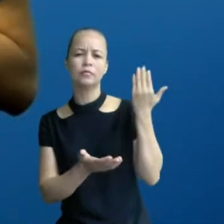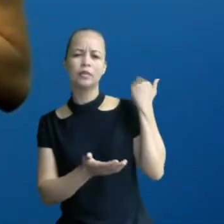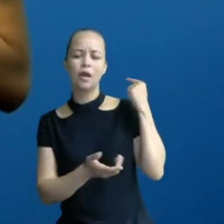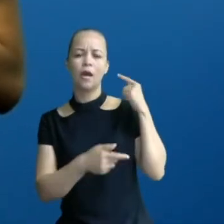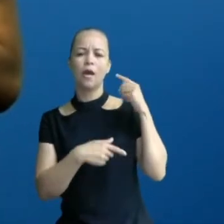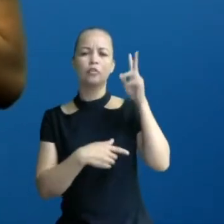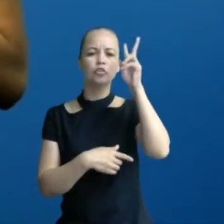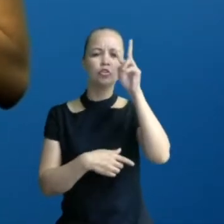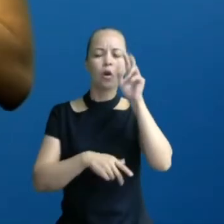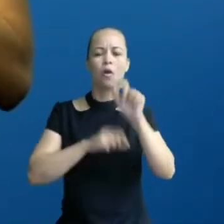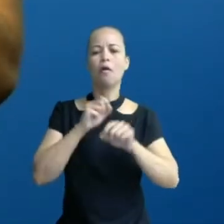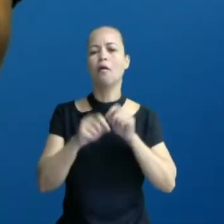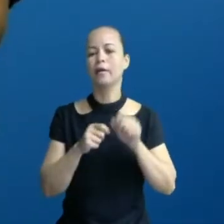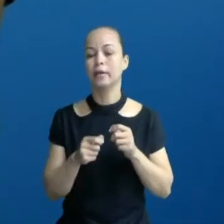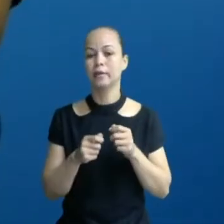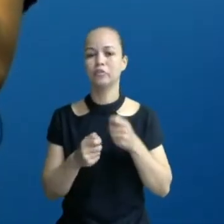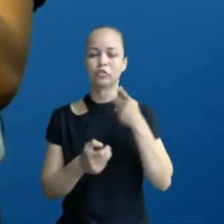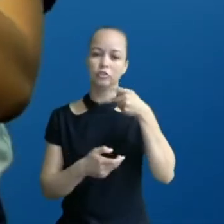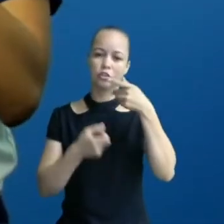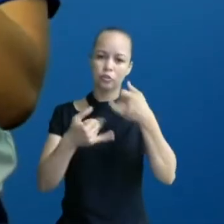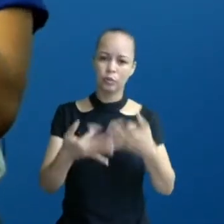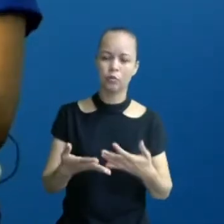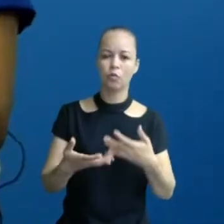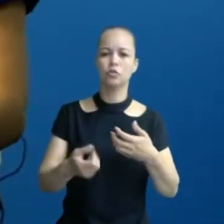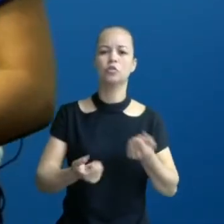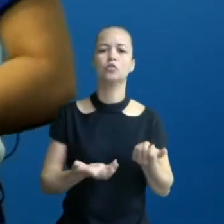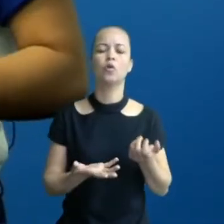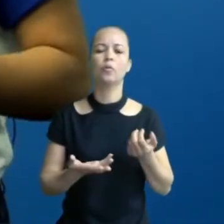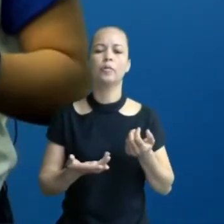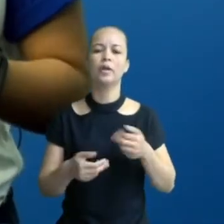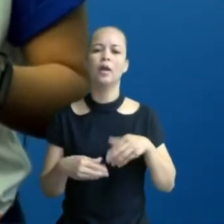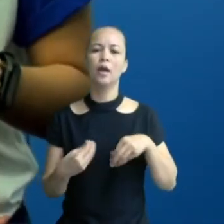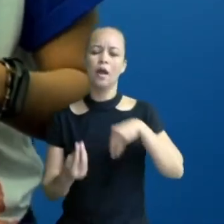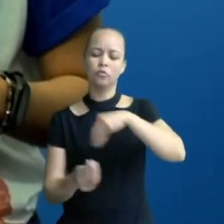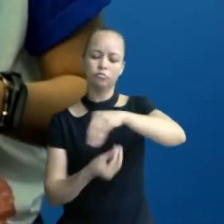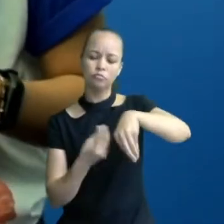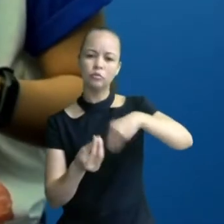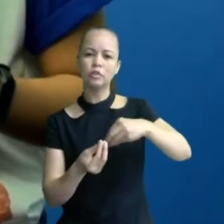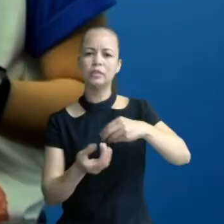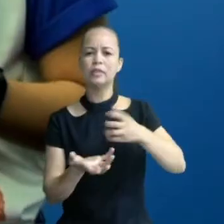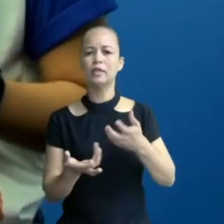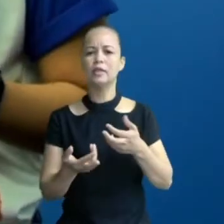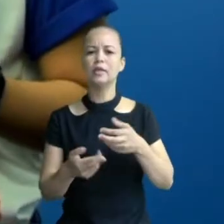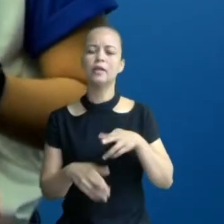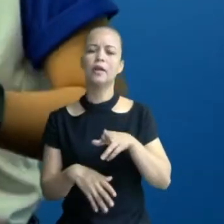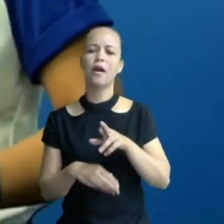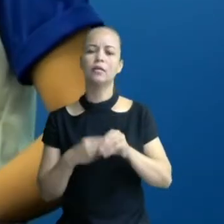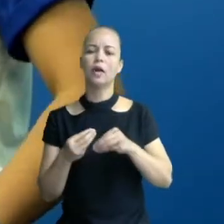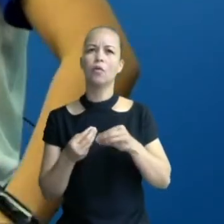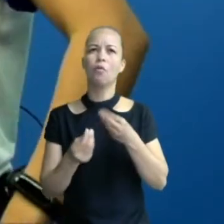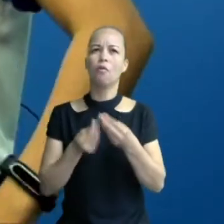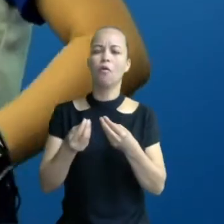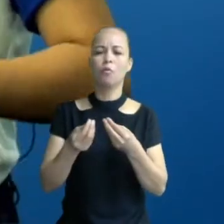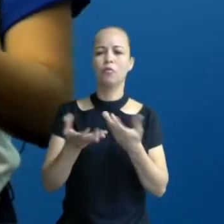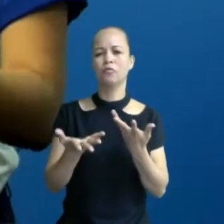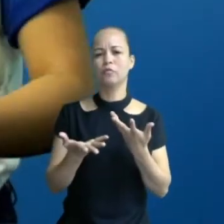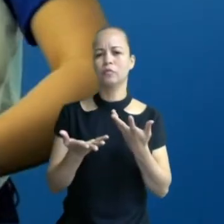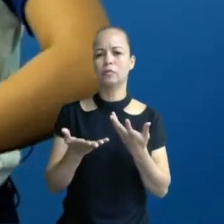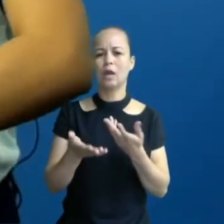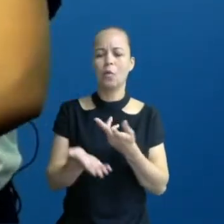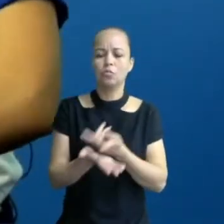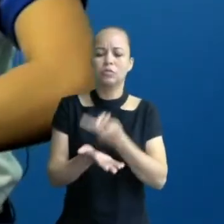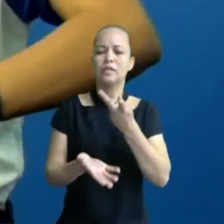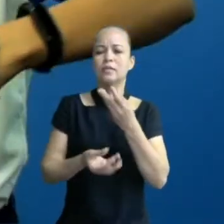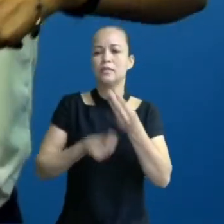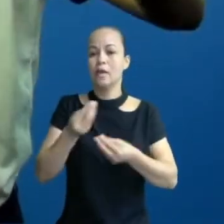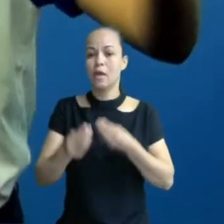a questão das misturas de raças, como originou o povo brasileiro aqui no Brasil, como foi que isso